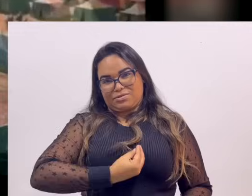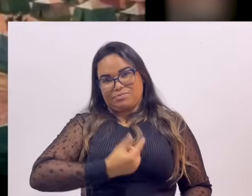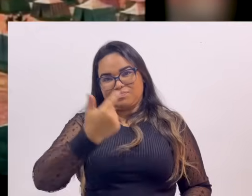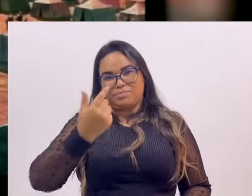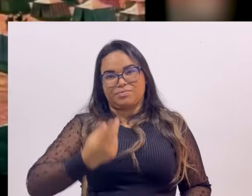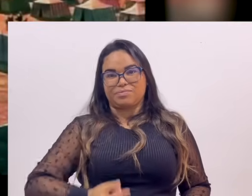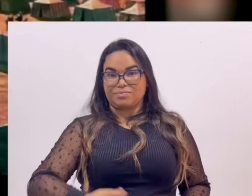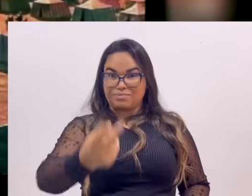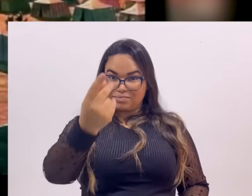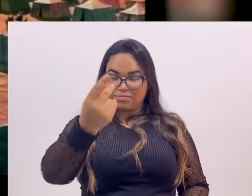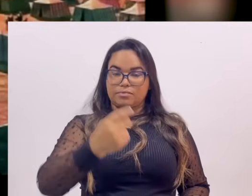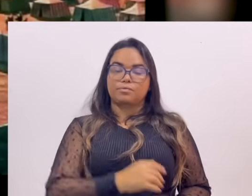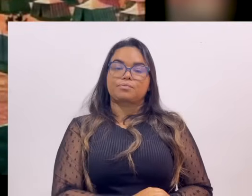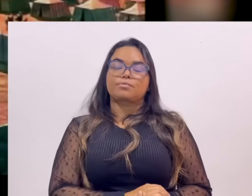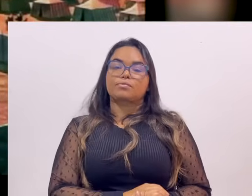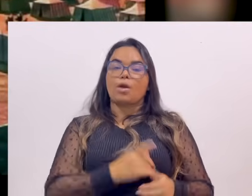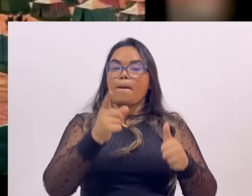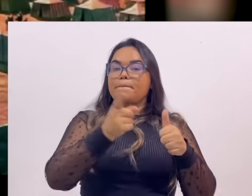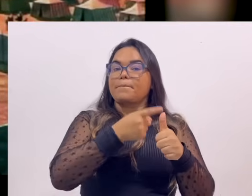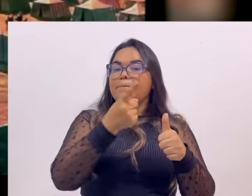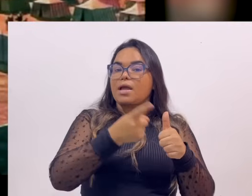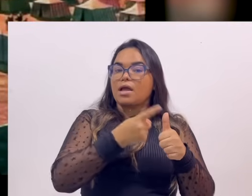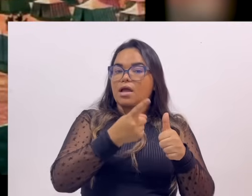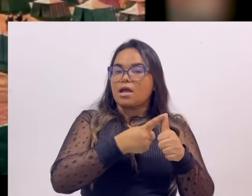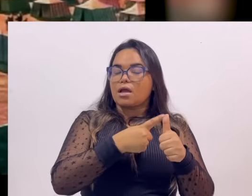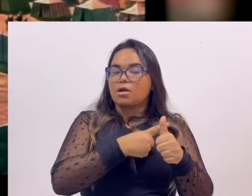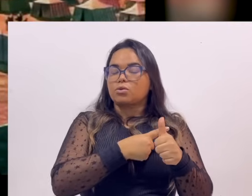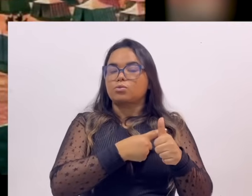Assim, o primeiro símbolo da morte